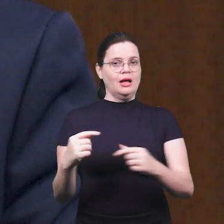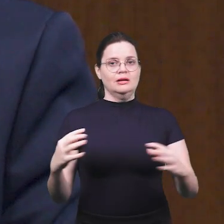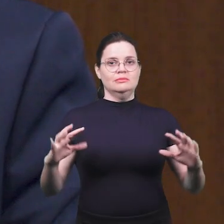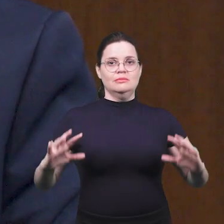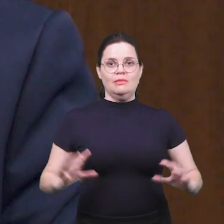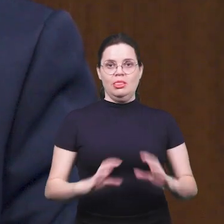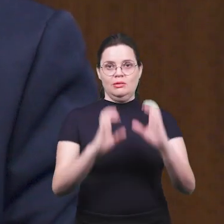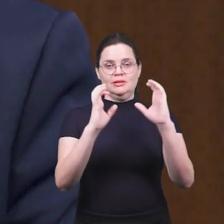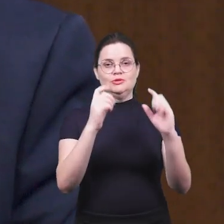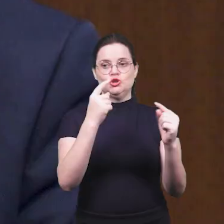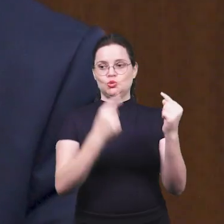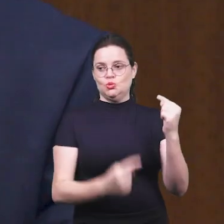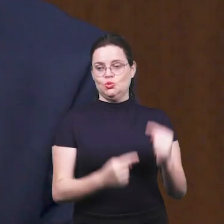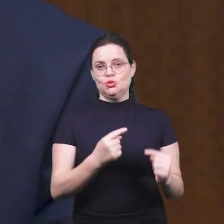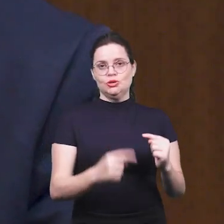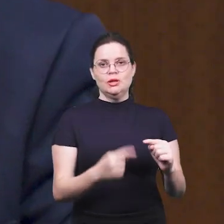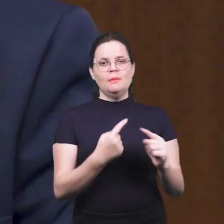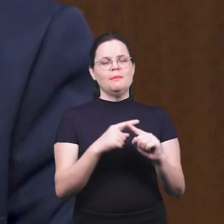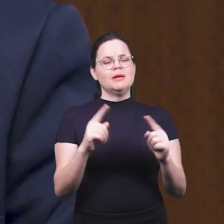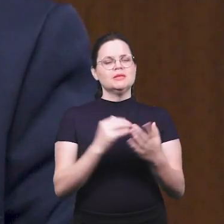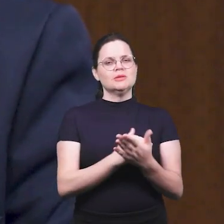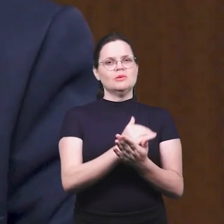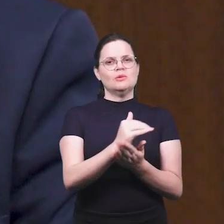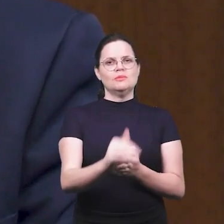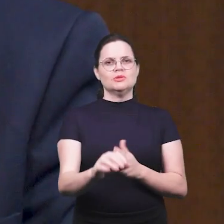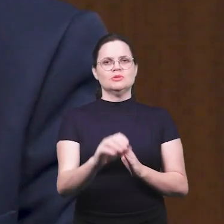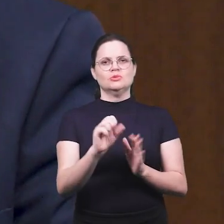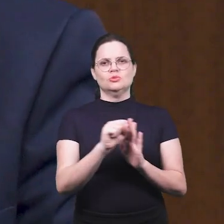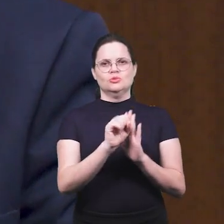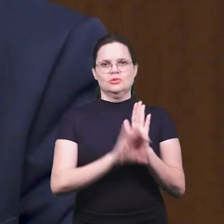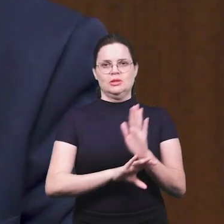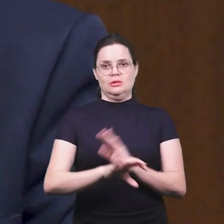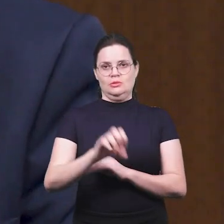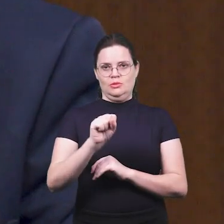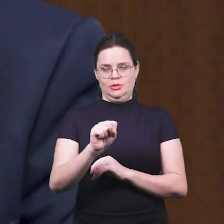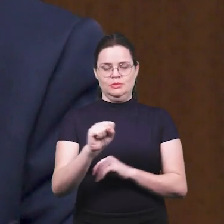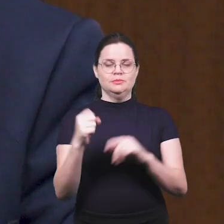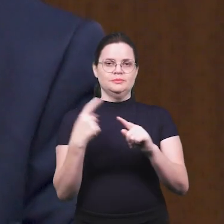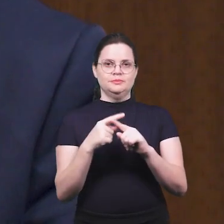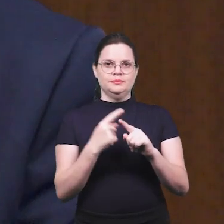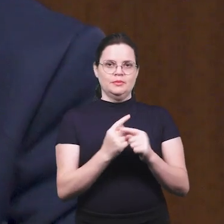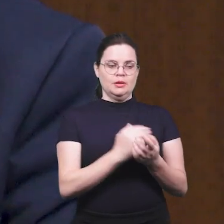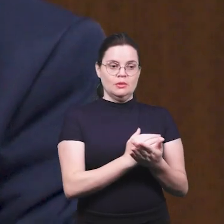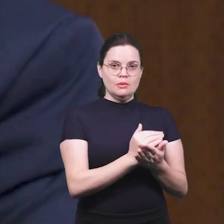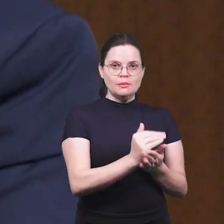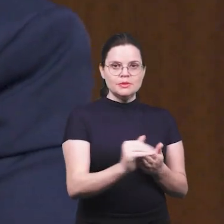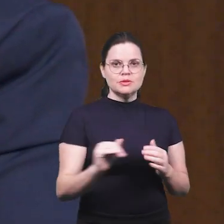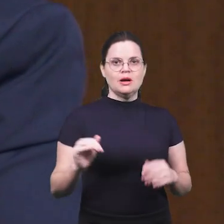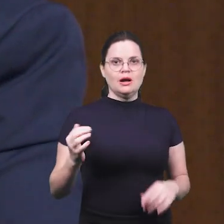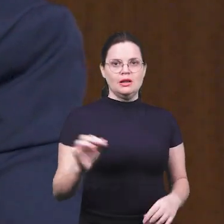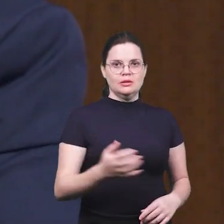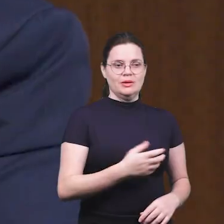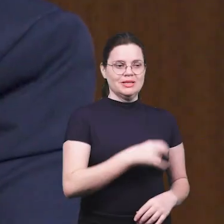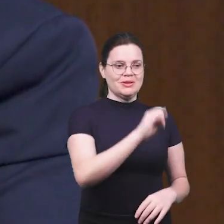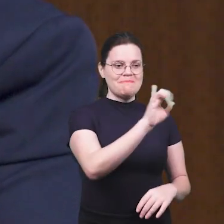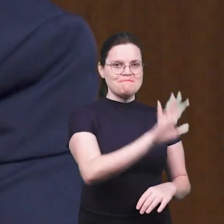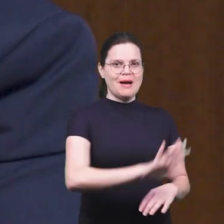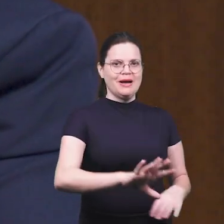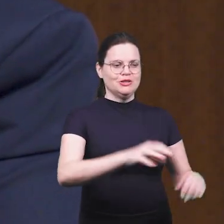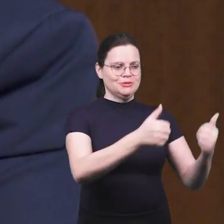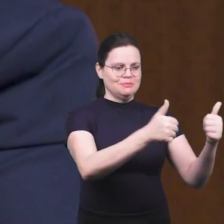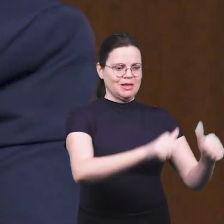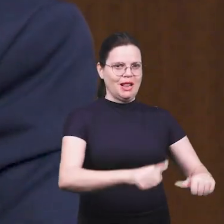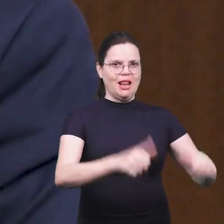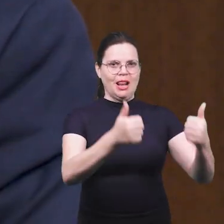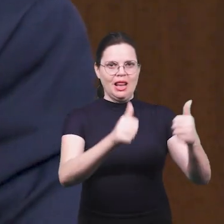no século VIII, adoração a imagens e a relíquia, e logo em seguida já veio